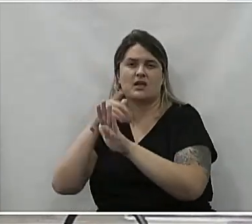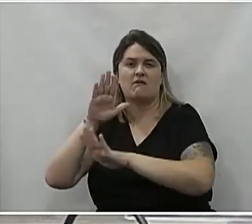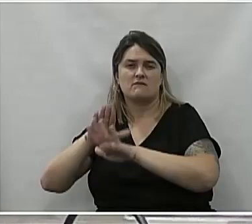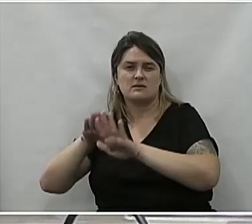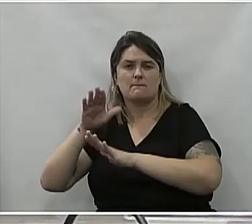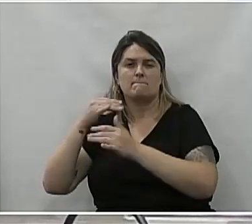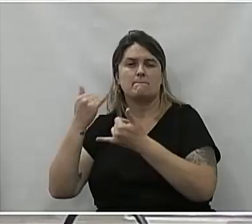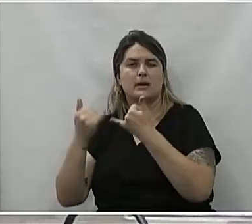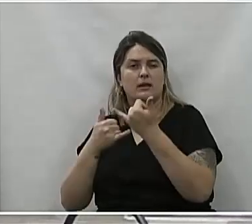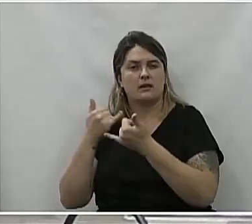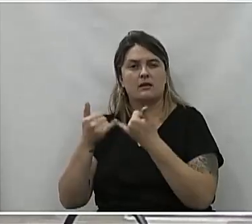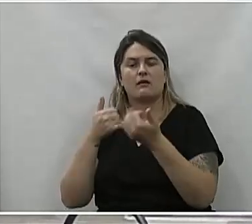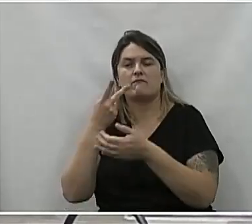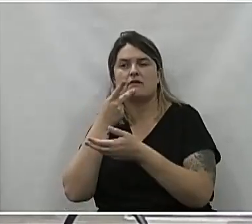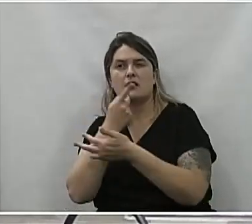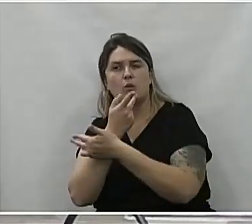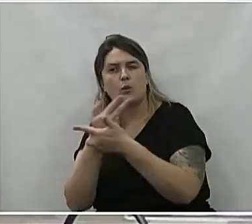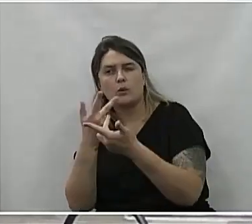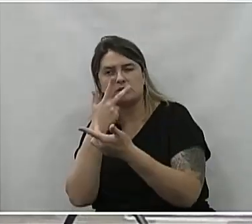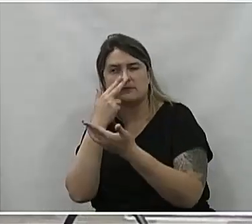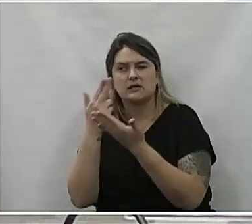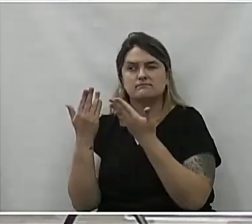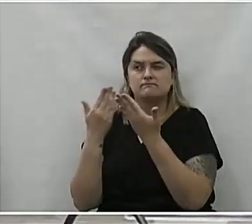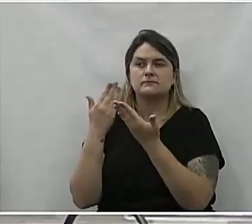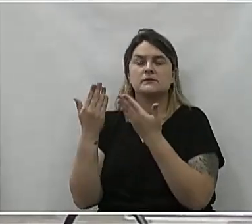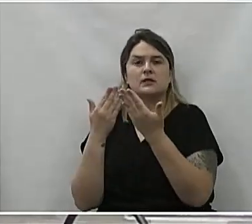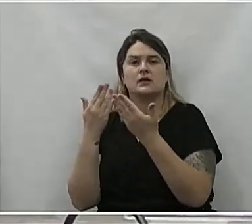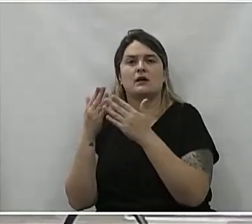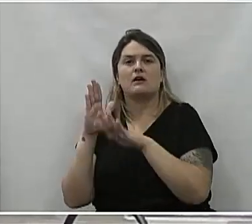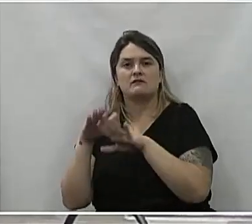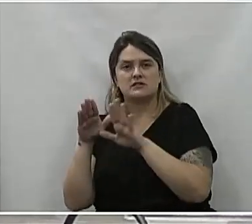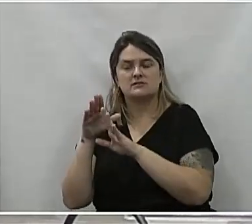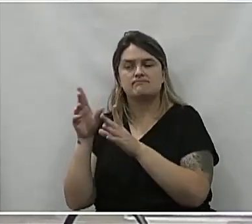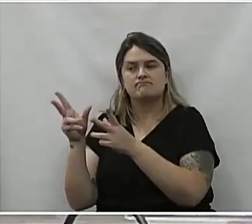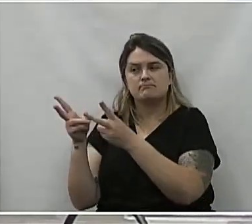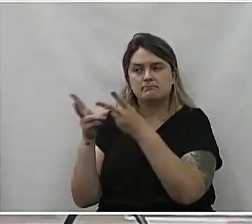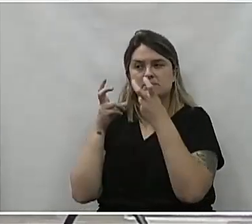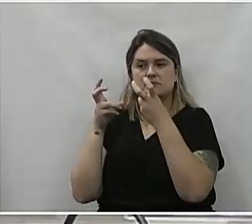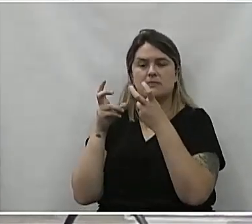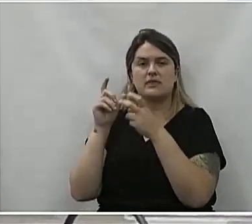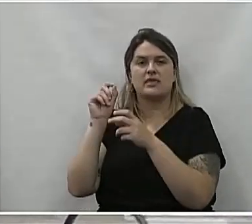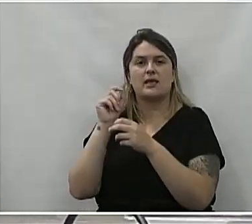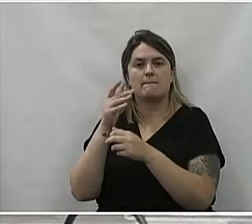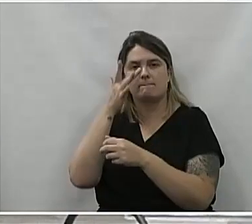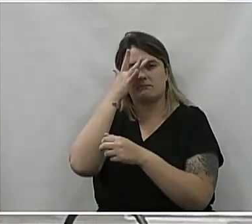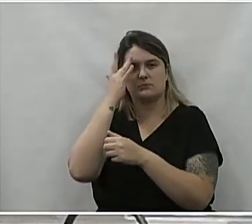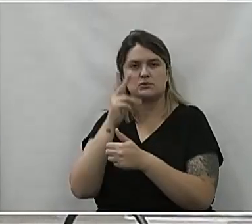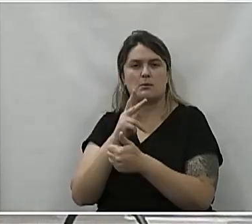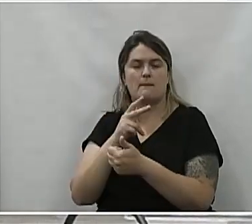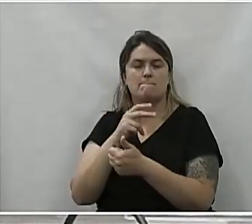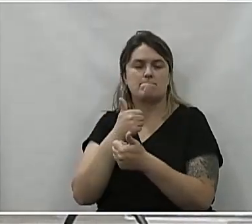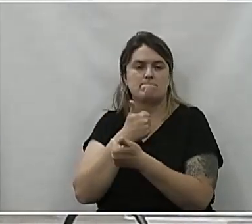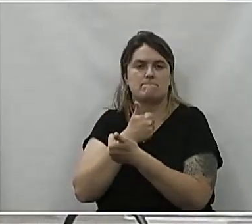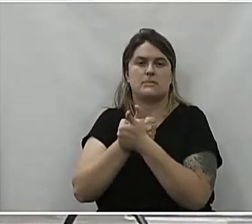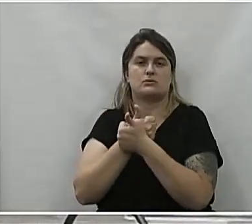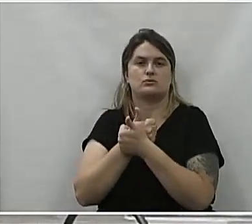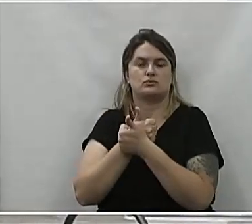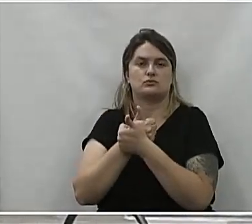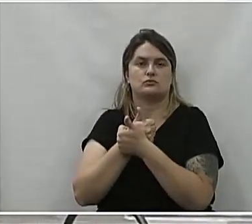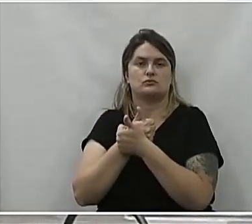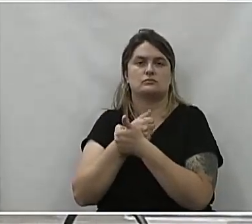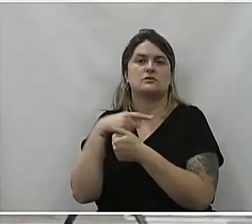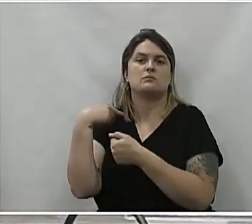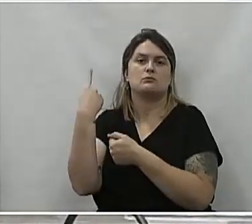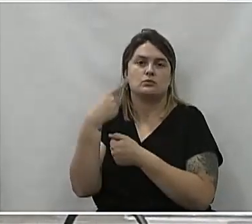brincadeira Ela deixa Algo Vazar Que muitas vezes Pode ser detectado Pelas pessoas Mais próximas E daí